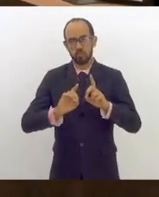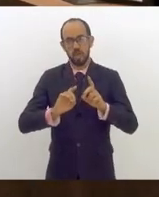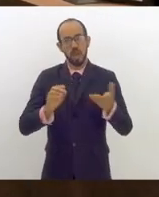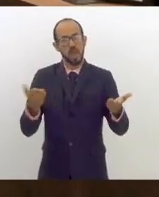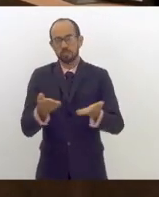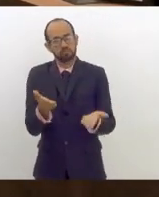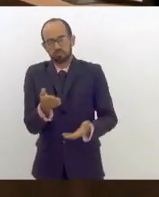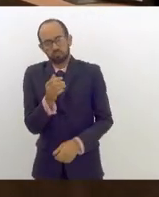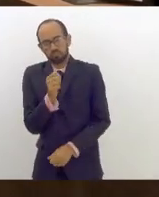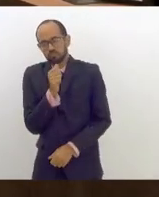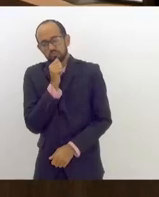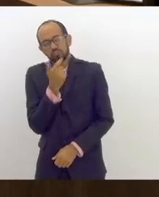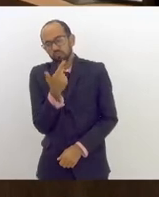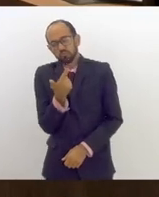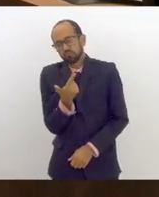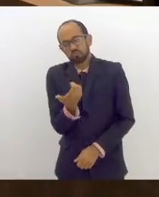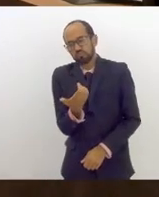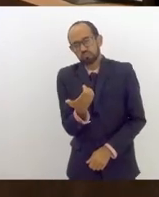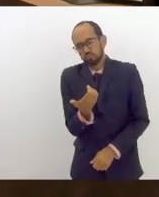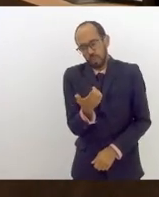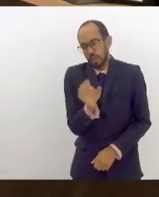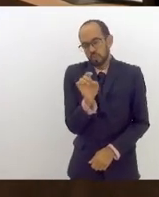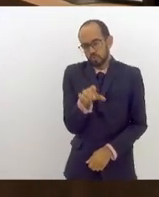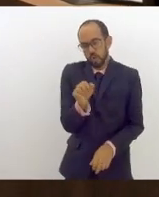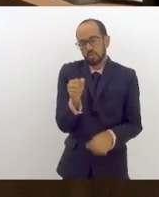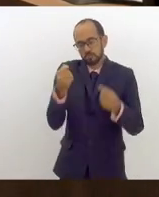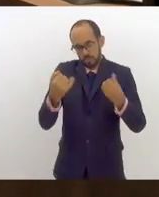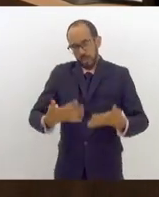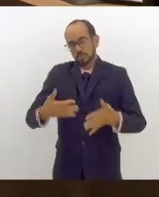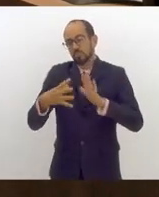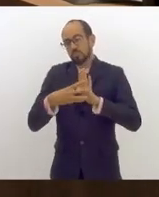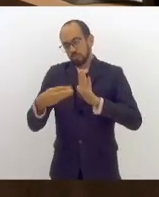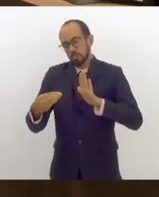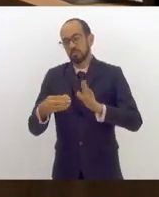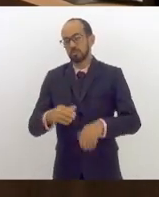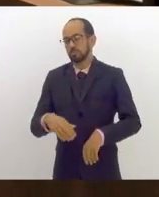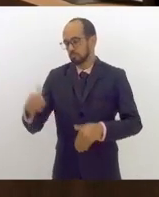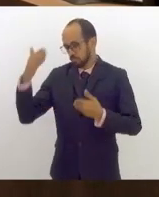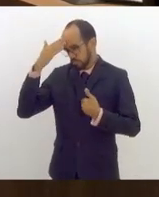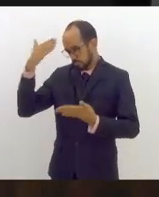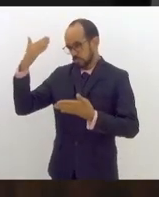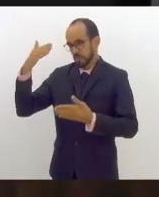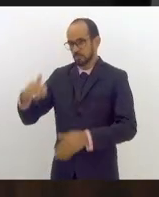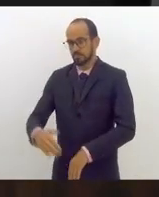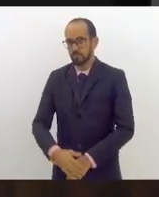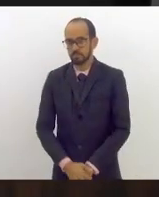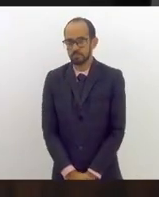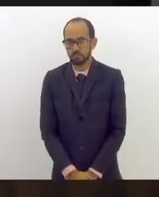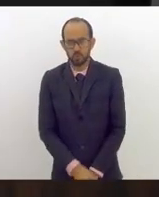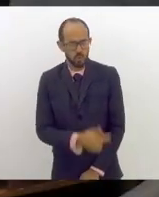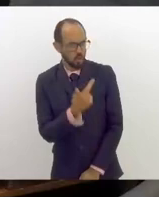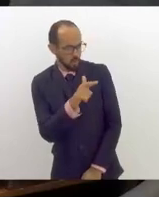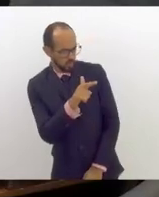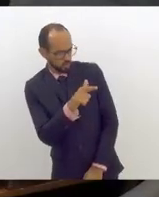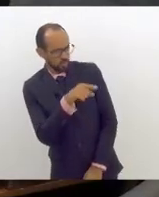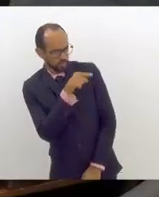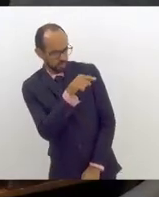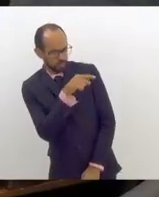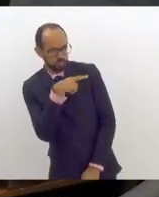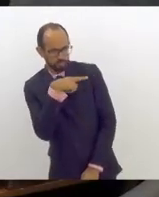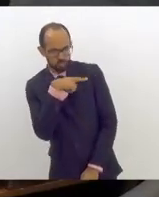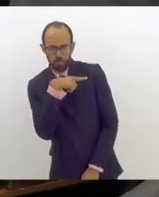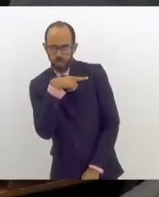de forma era questão de Muito obrigado tem mais algum obrigado